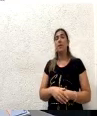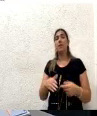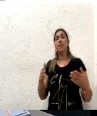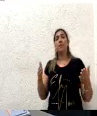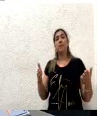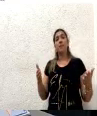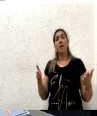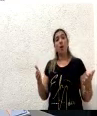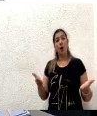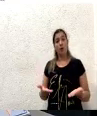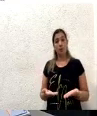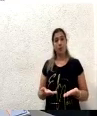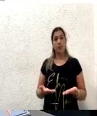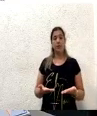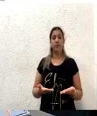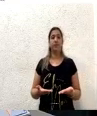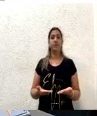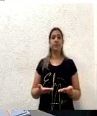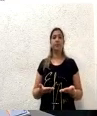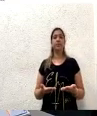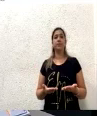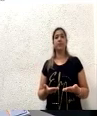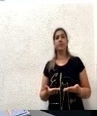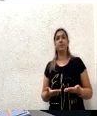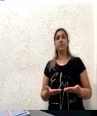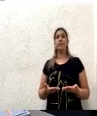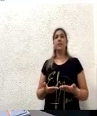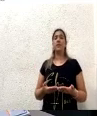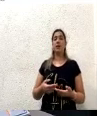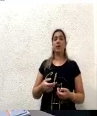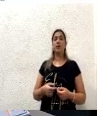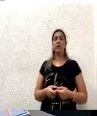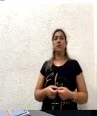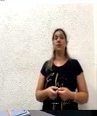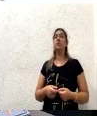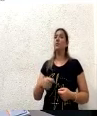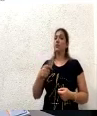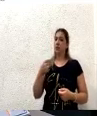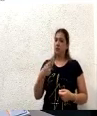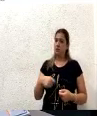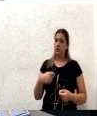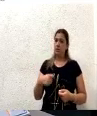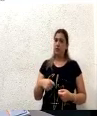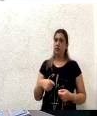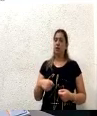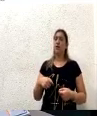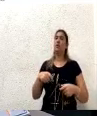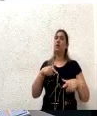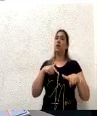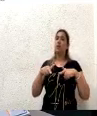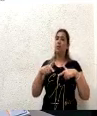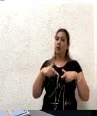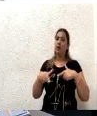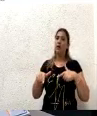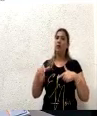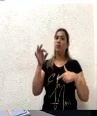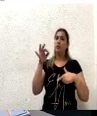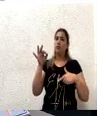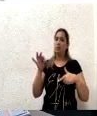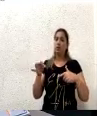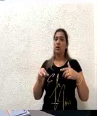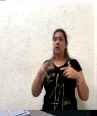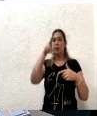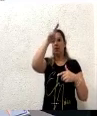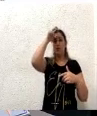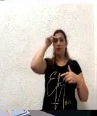assim, conforme a gente vai tendo o aval de execução da prefeitura,